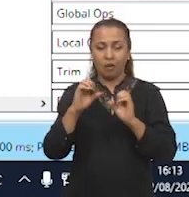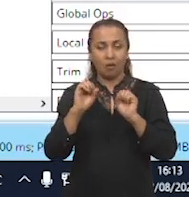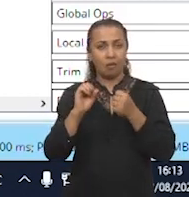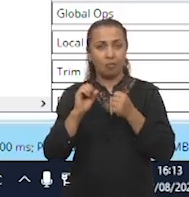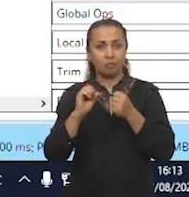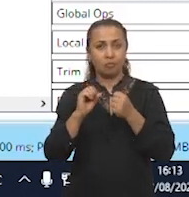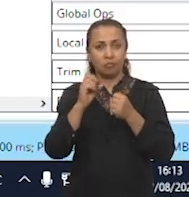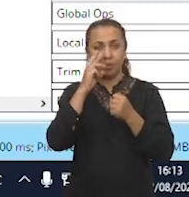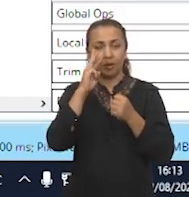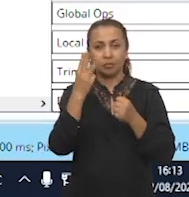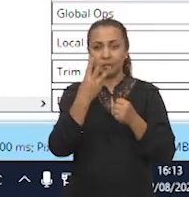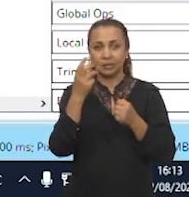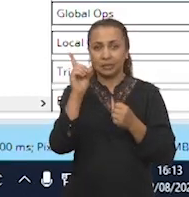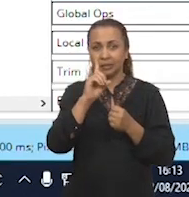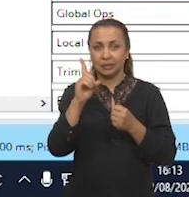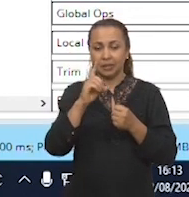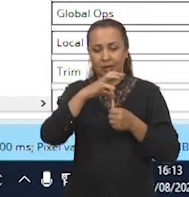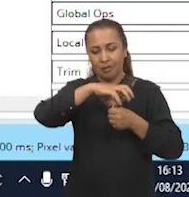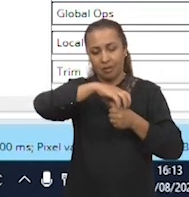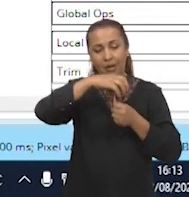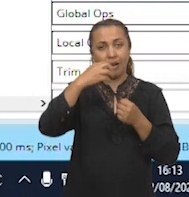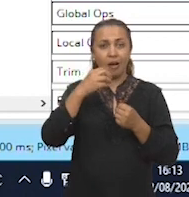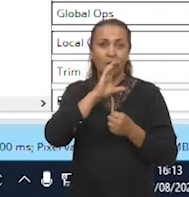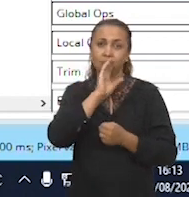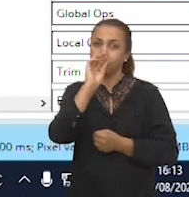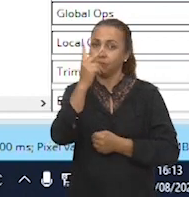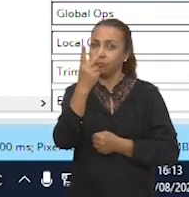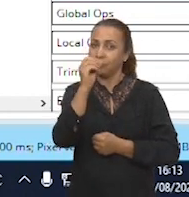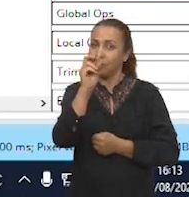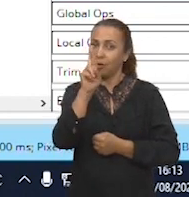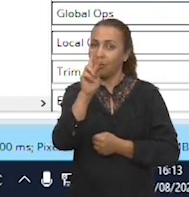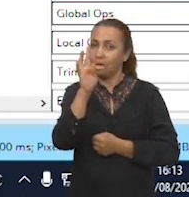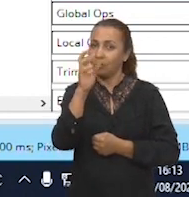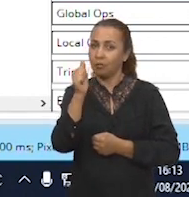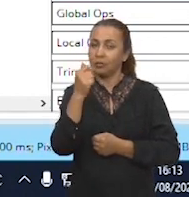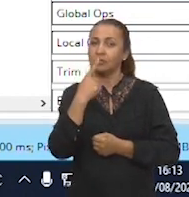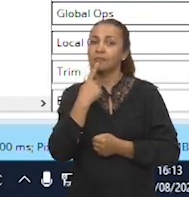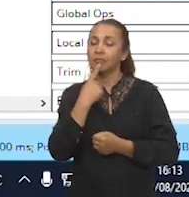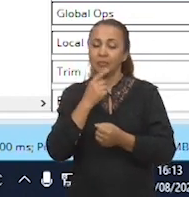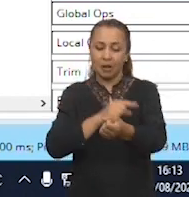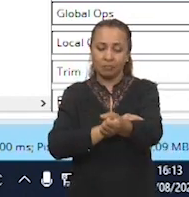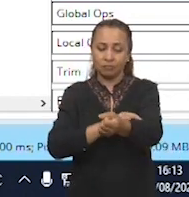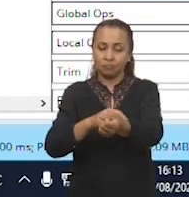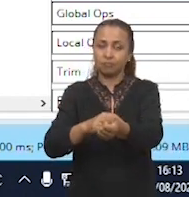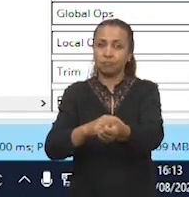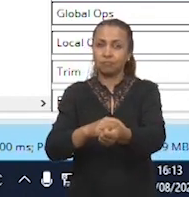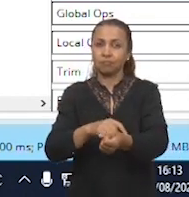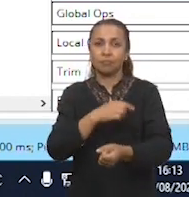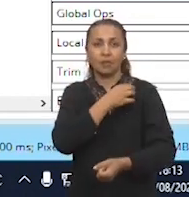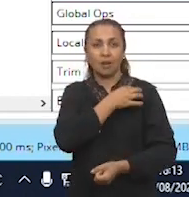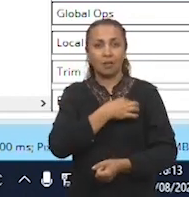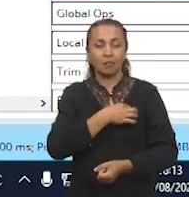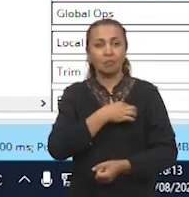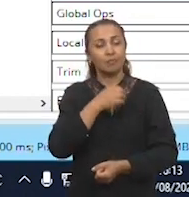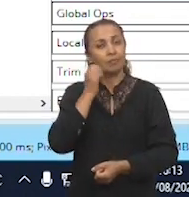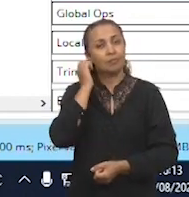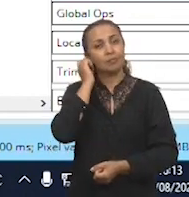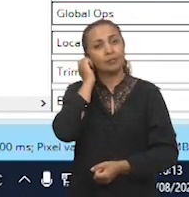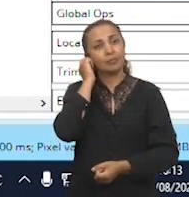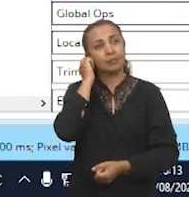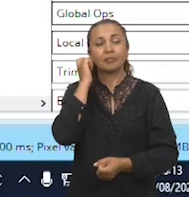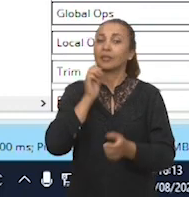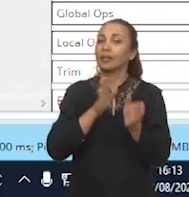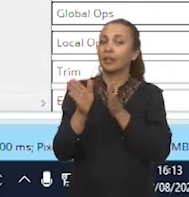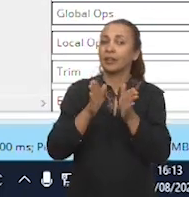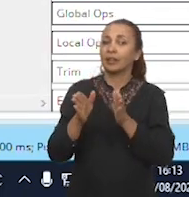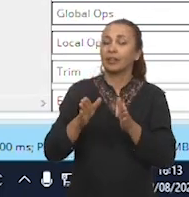a visualização 3D da aorta da imagem. No caso, ela se encontra na casa da aorta inferior,